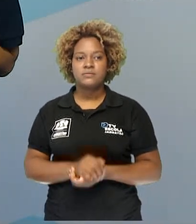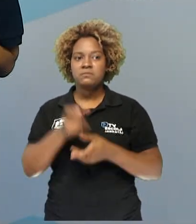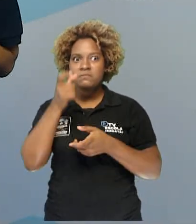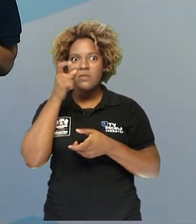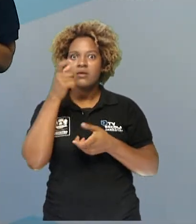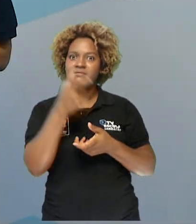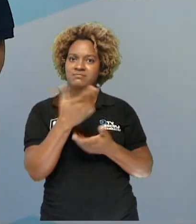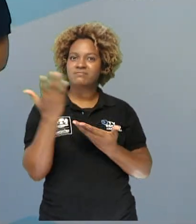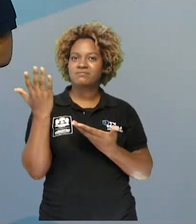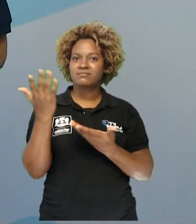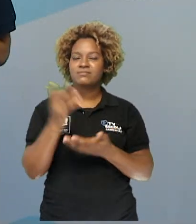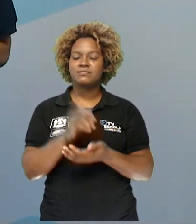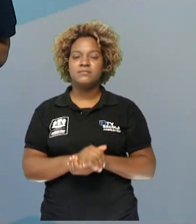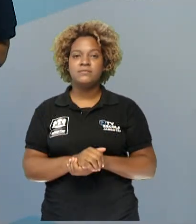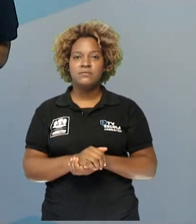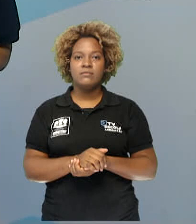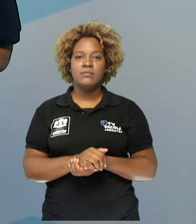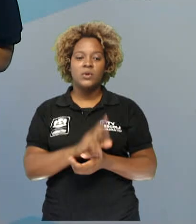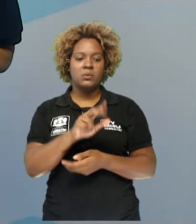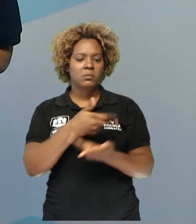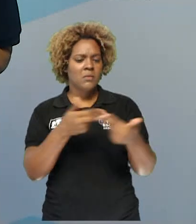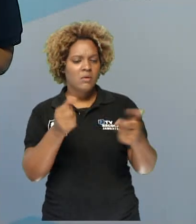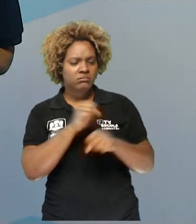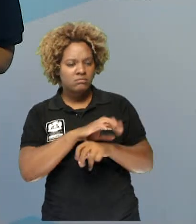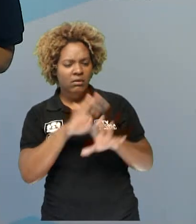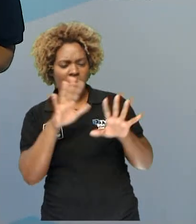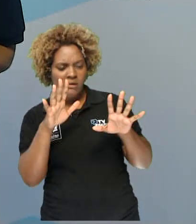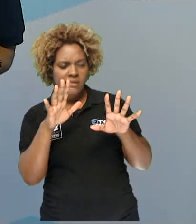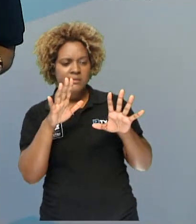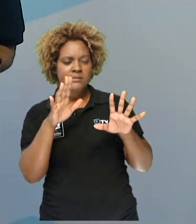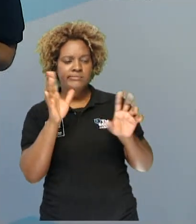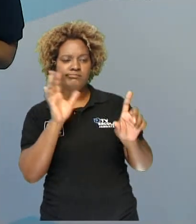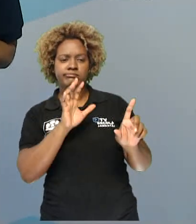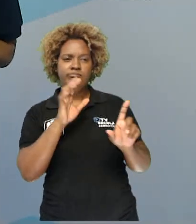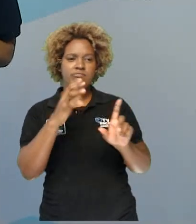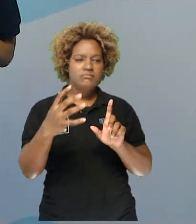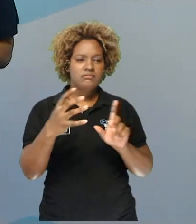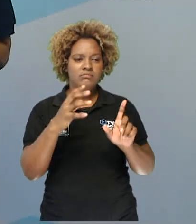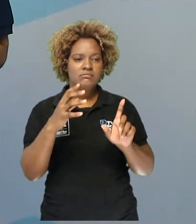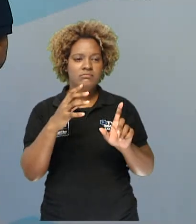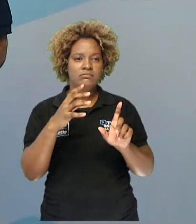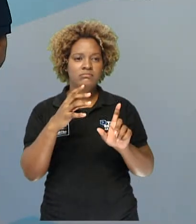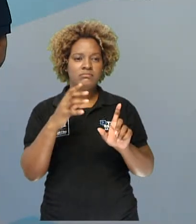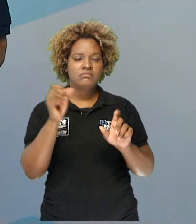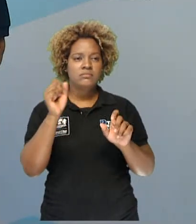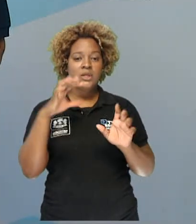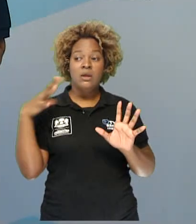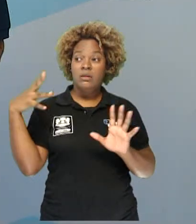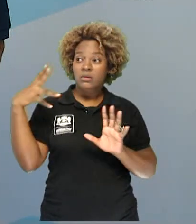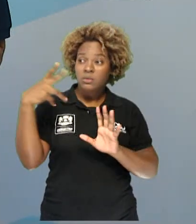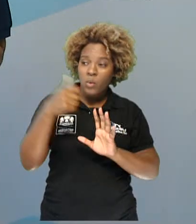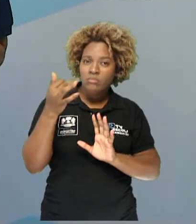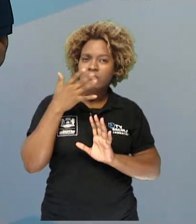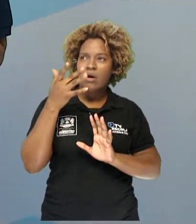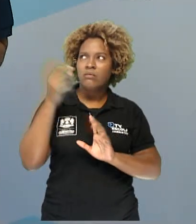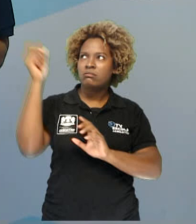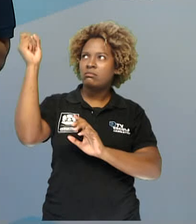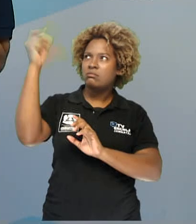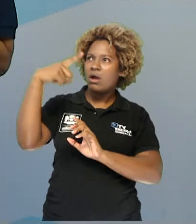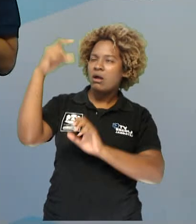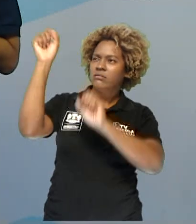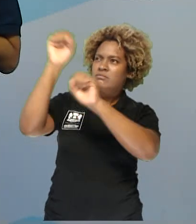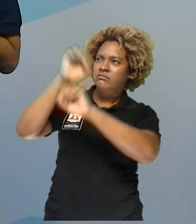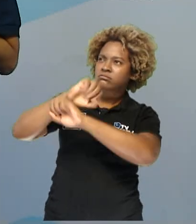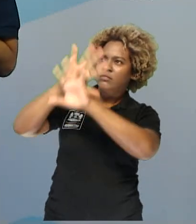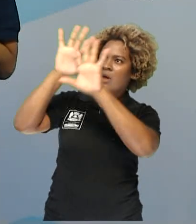Curiosidades. Olha, objetos claros refletem todas as cores da luz do Sol. Por isso que, por